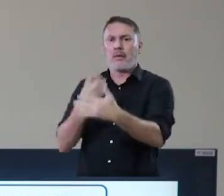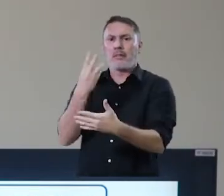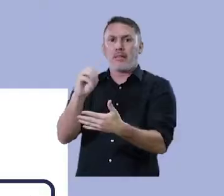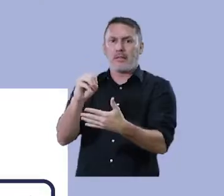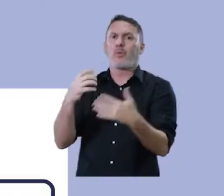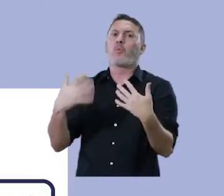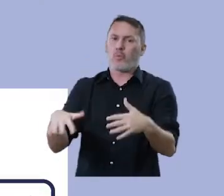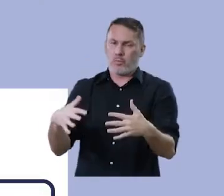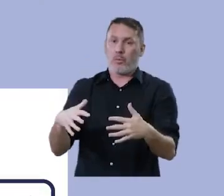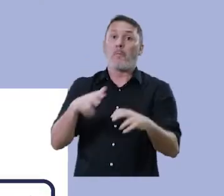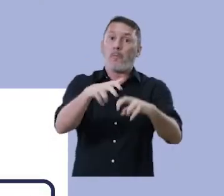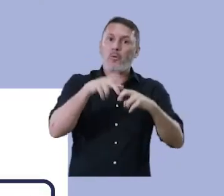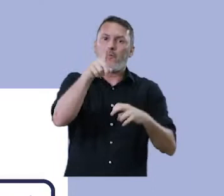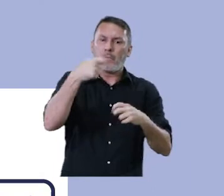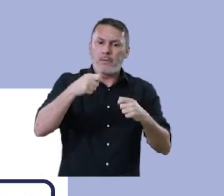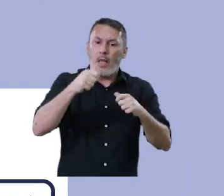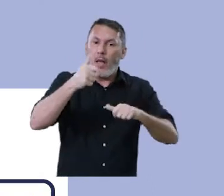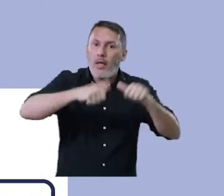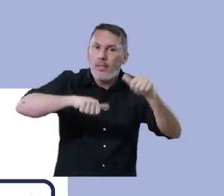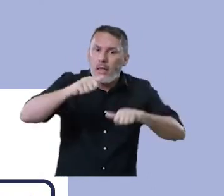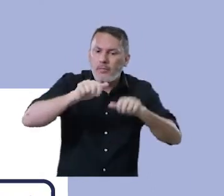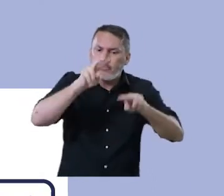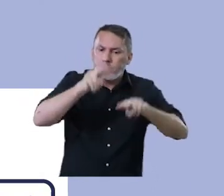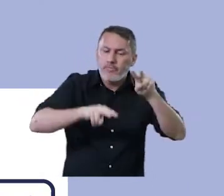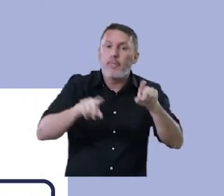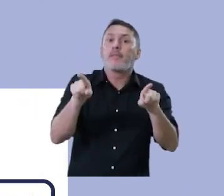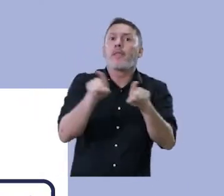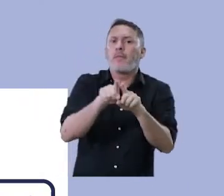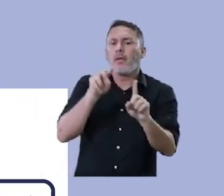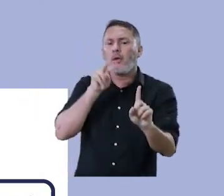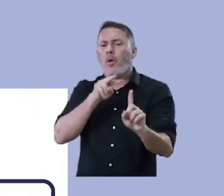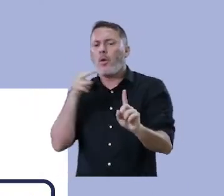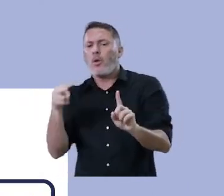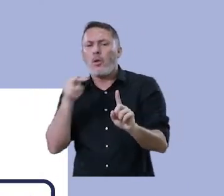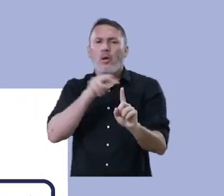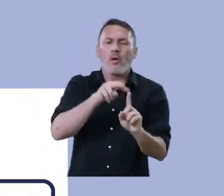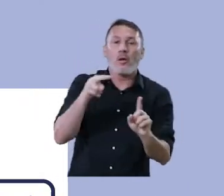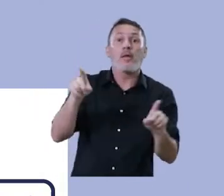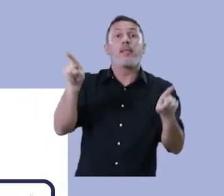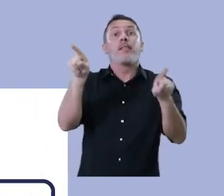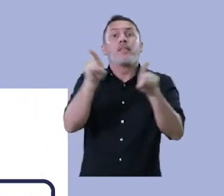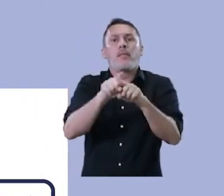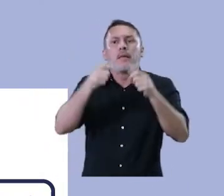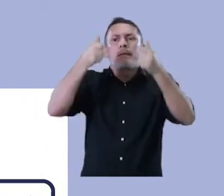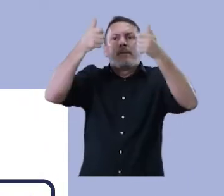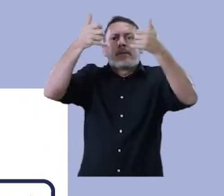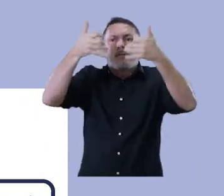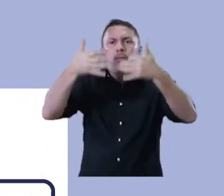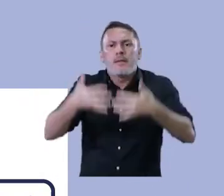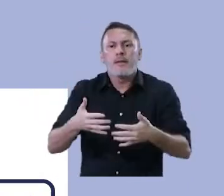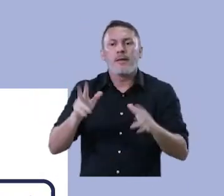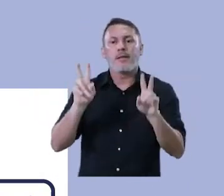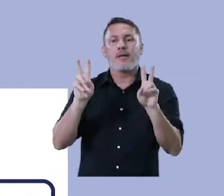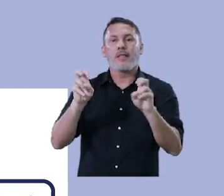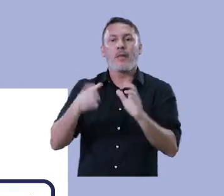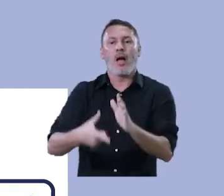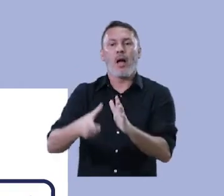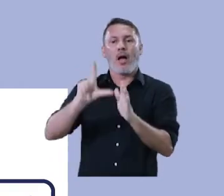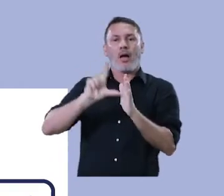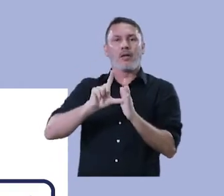Então, você precisa analisar, repetindo, interpretar e explicar um